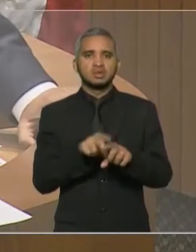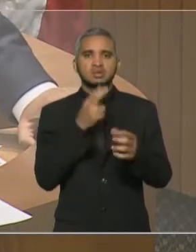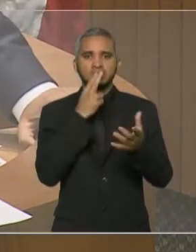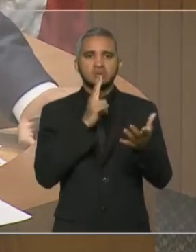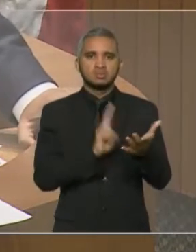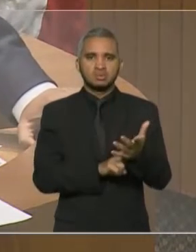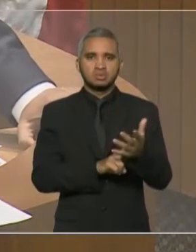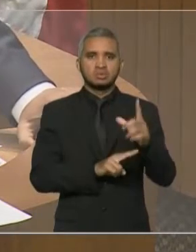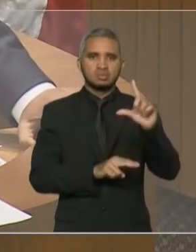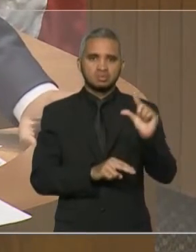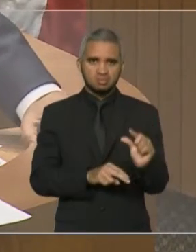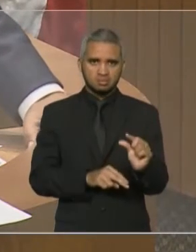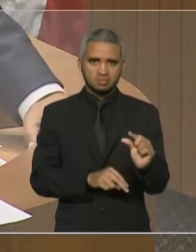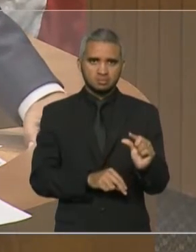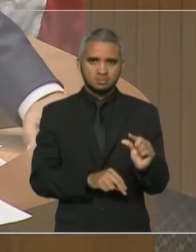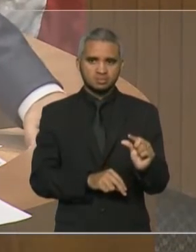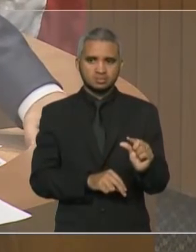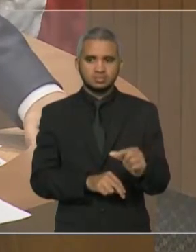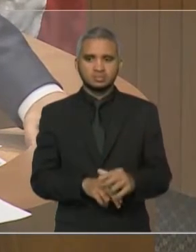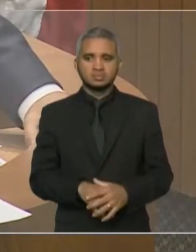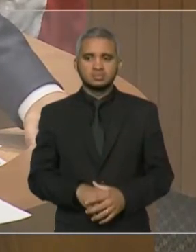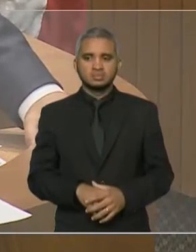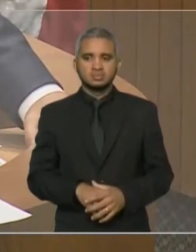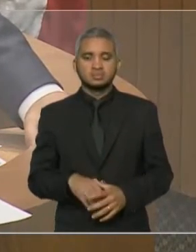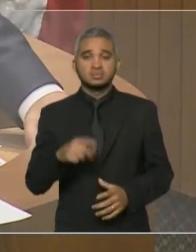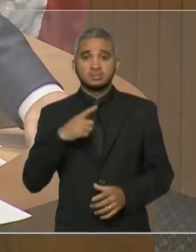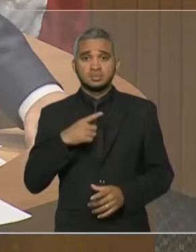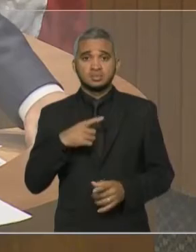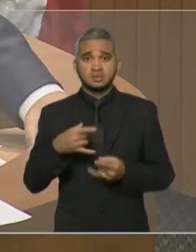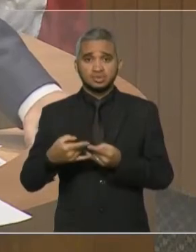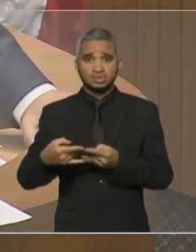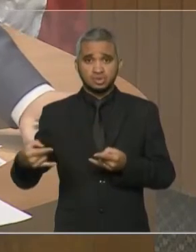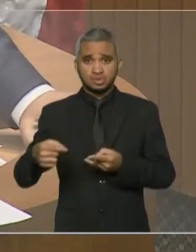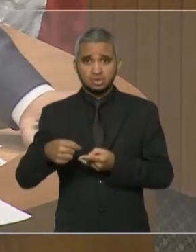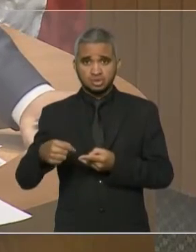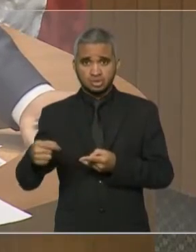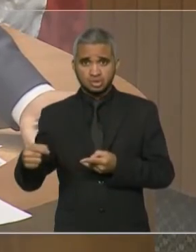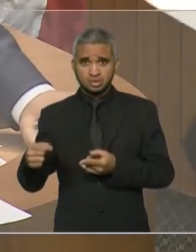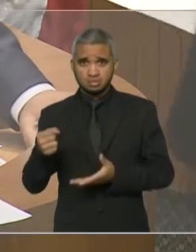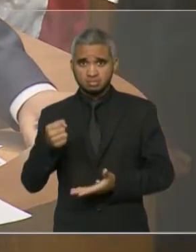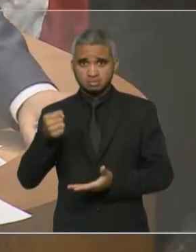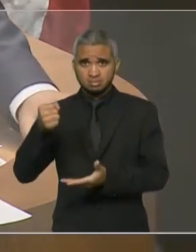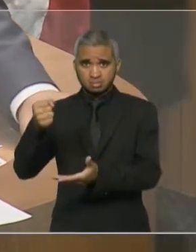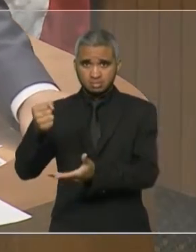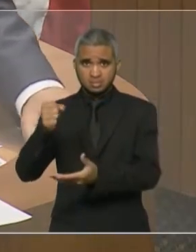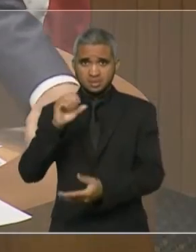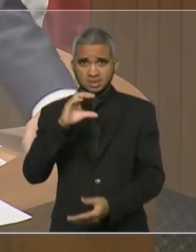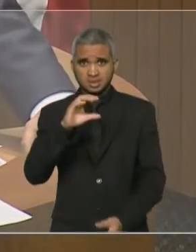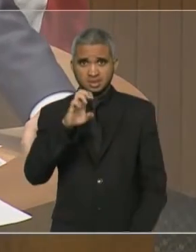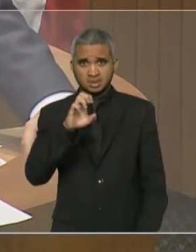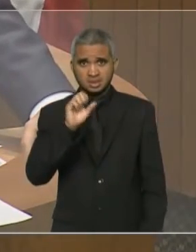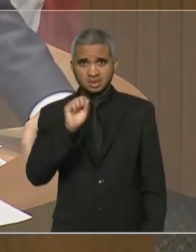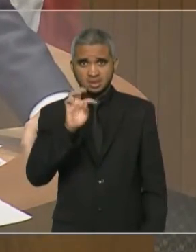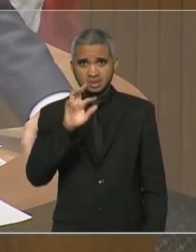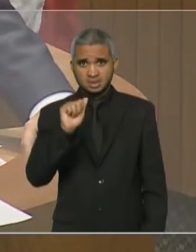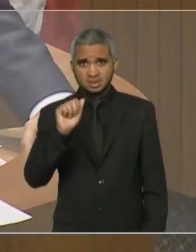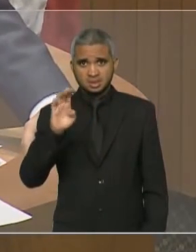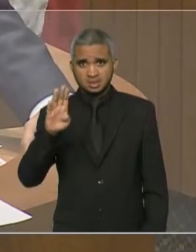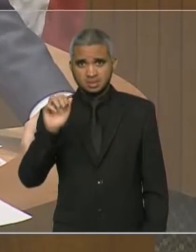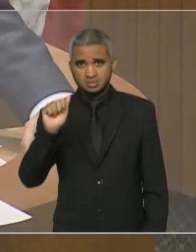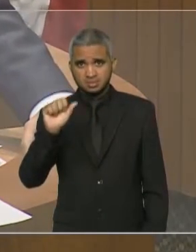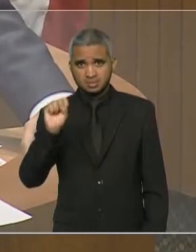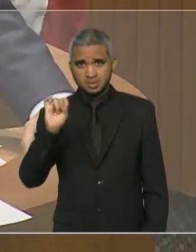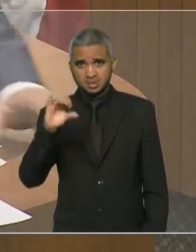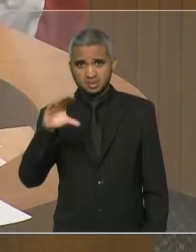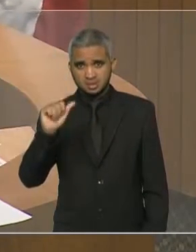Sobre a implantação do cheque cesta básica, e faço questão de dizer da importância desse